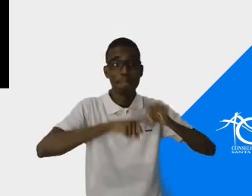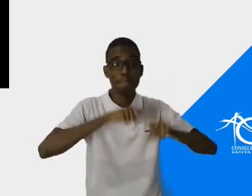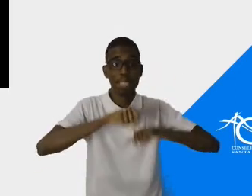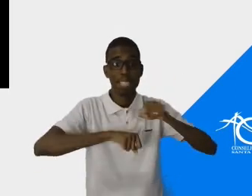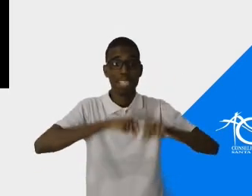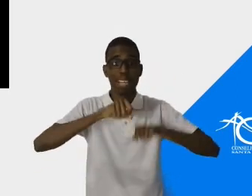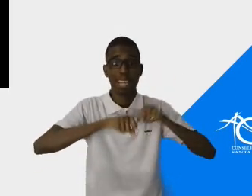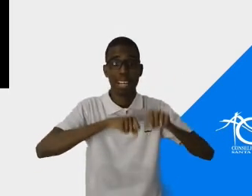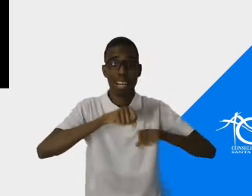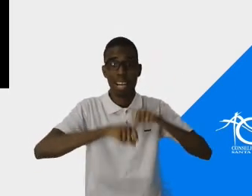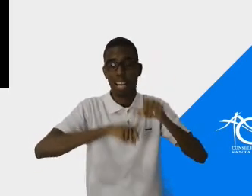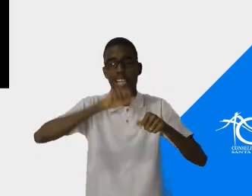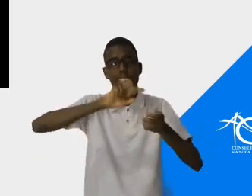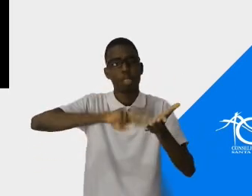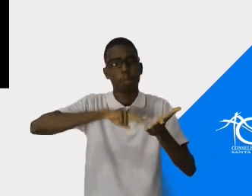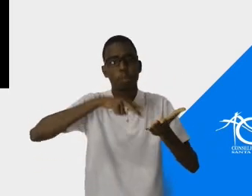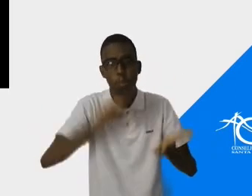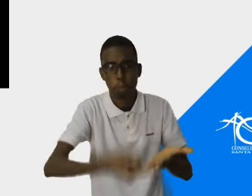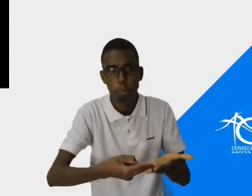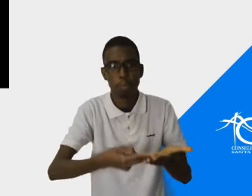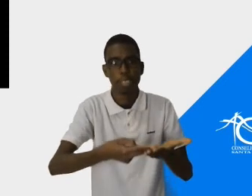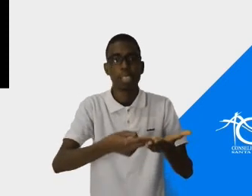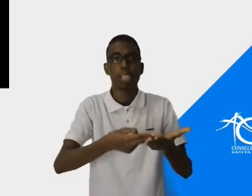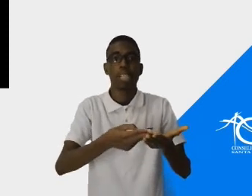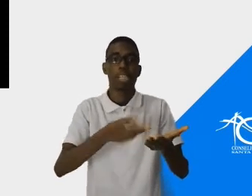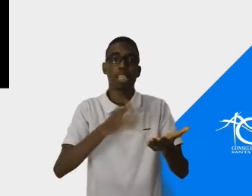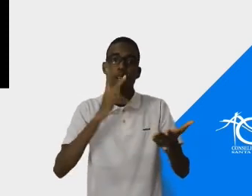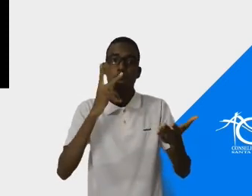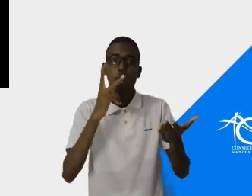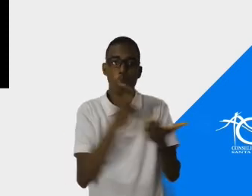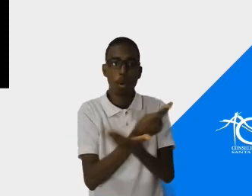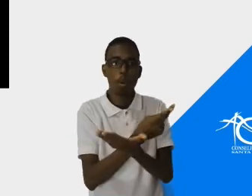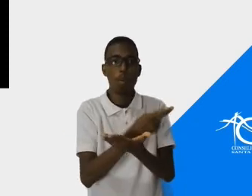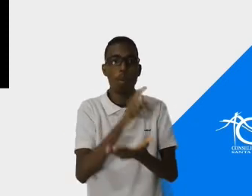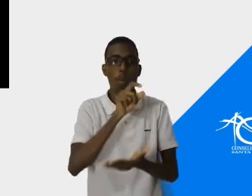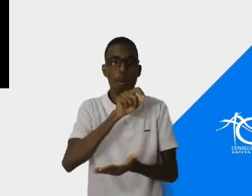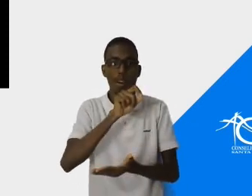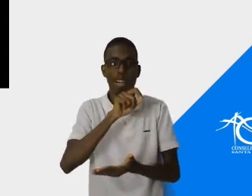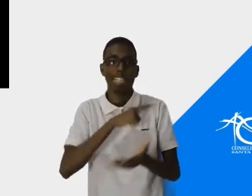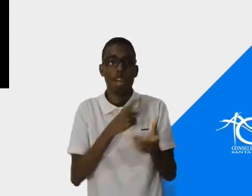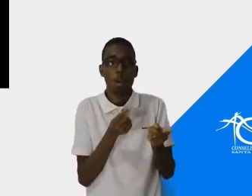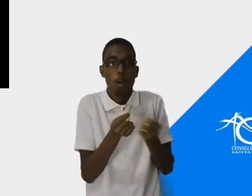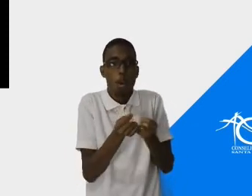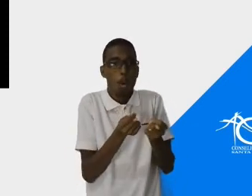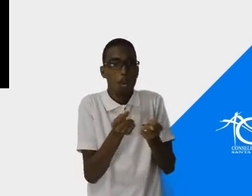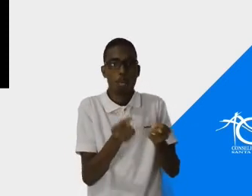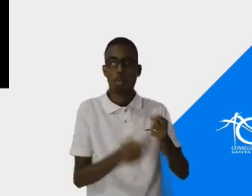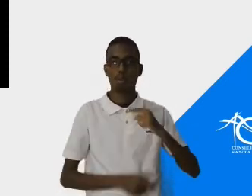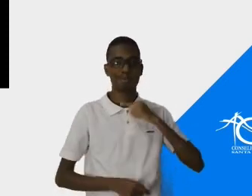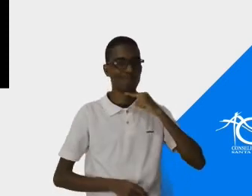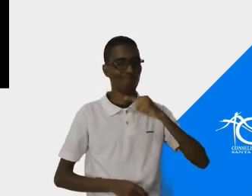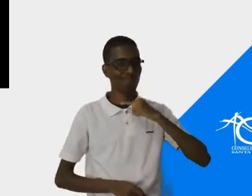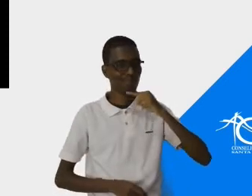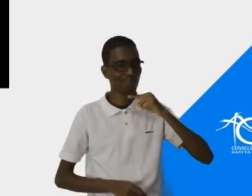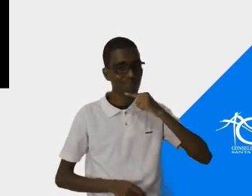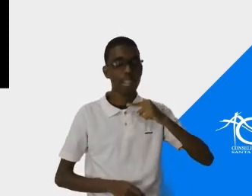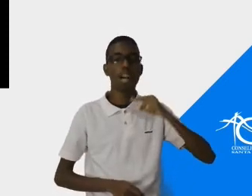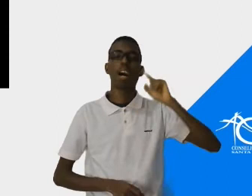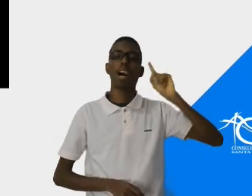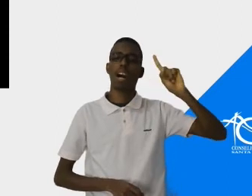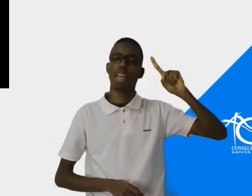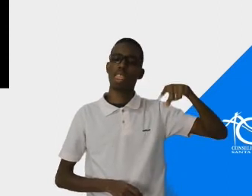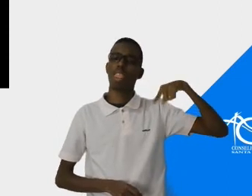então, começaram-se as crises que eram de difíceis controle. Então, mais tarde, ele já era um